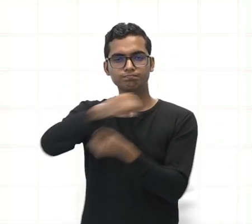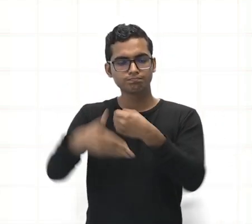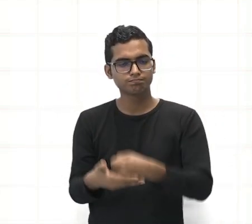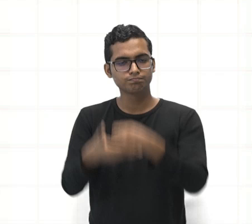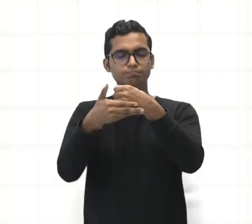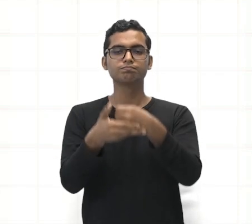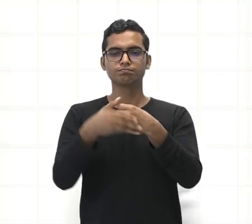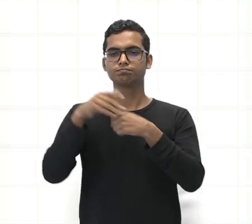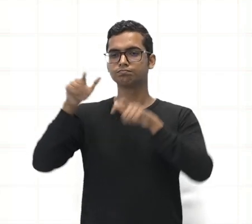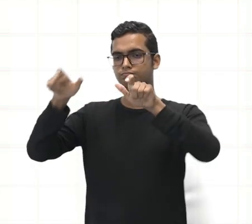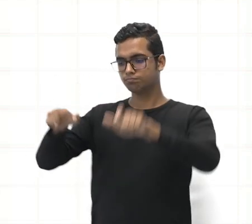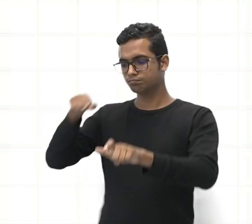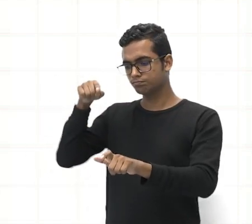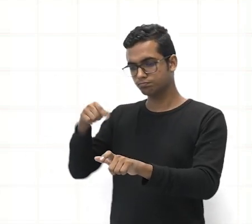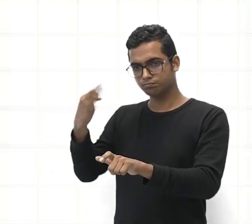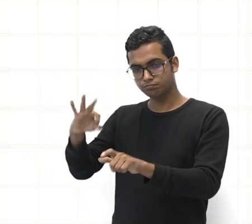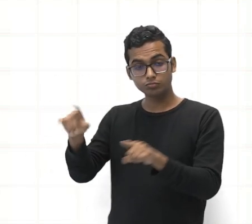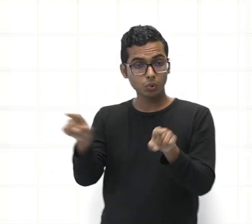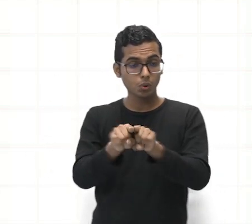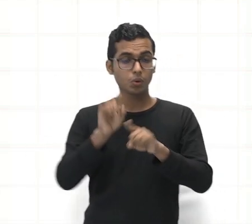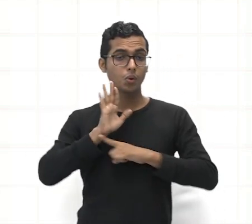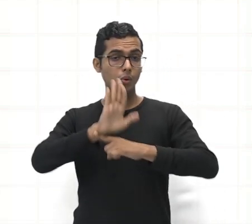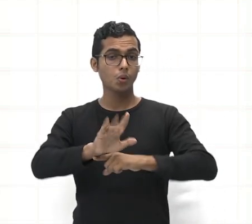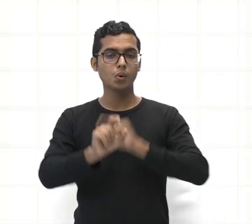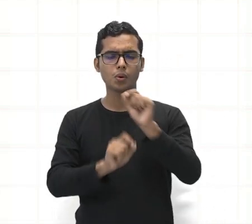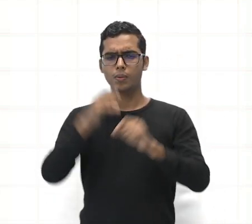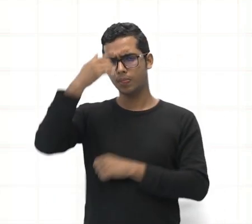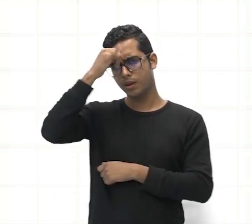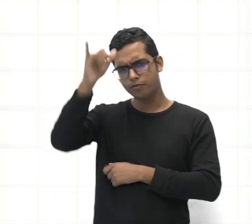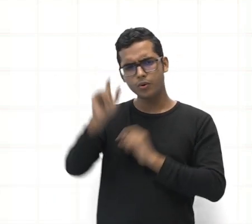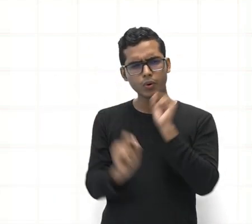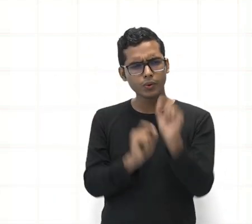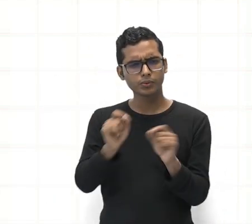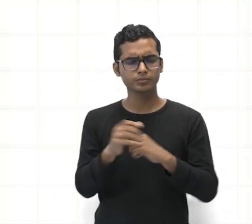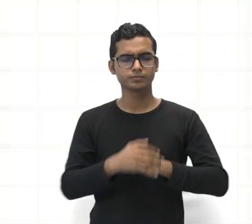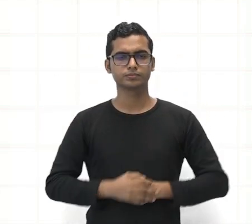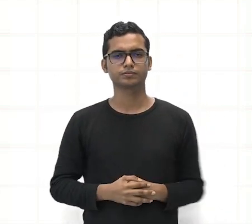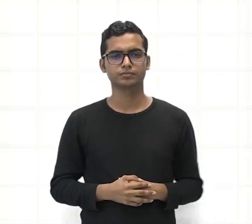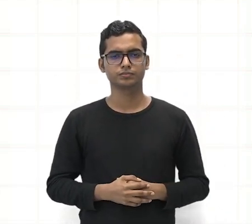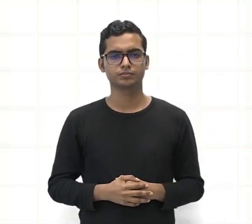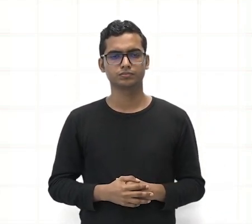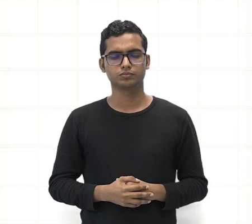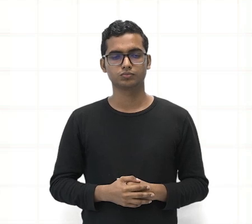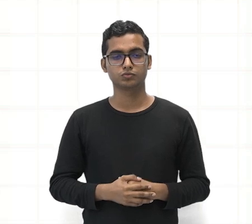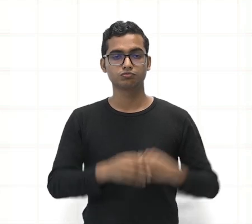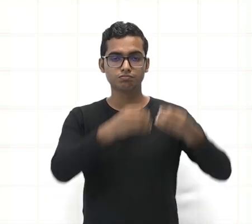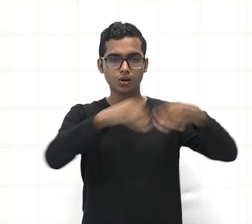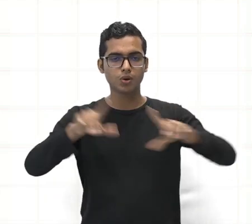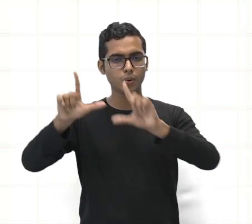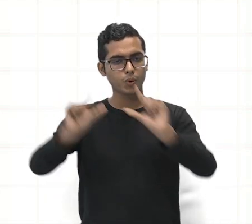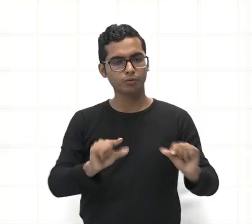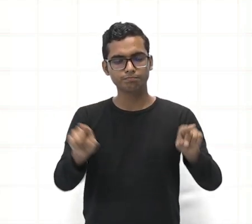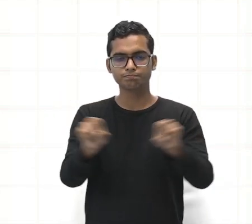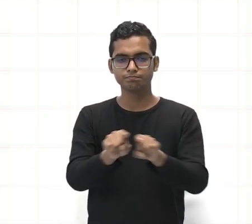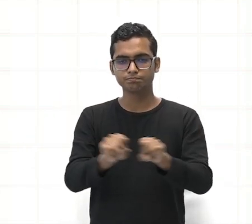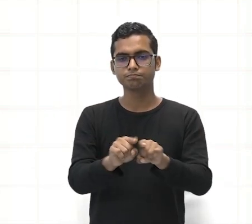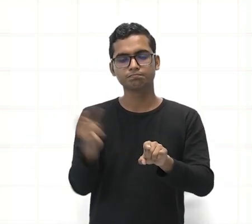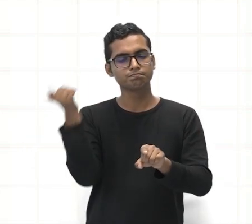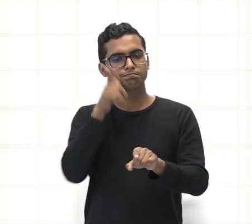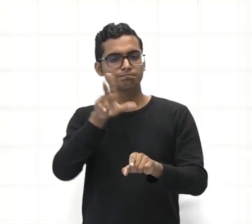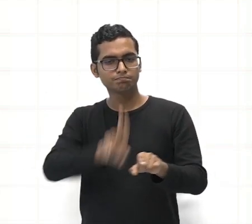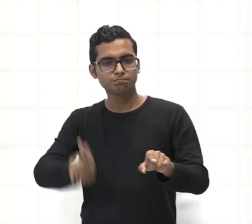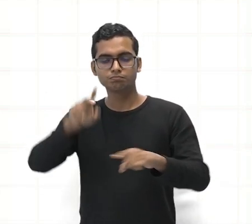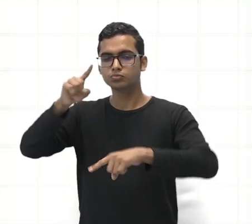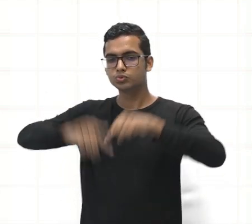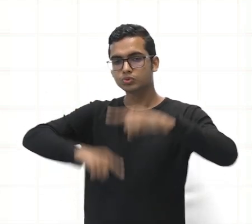tendo naquele ambiente. Isso ajuda a prevenir, né, a degradação ambiental ao se preferir